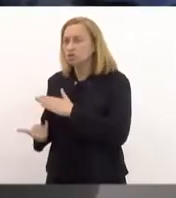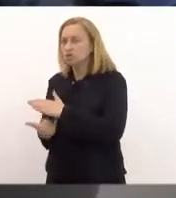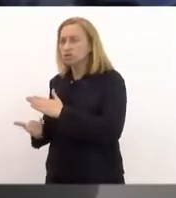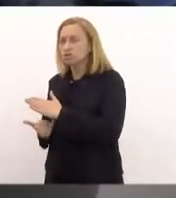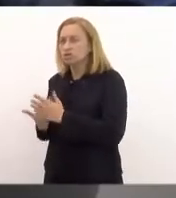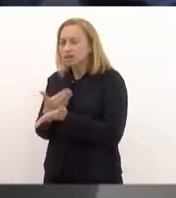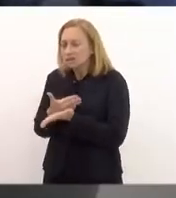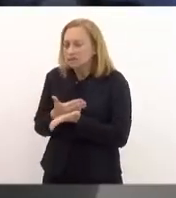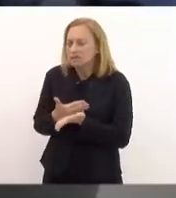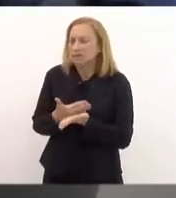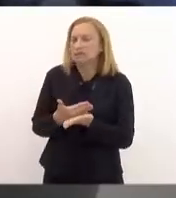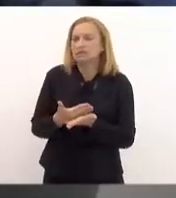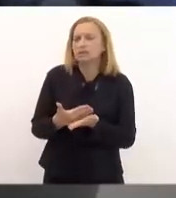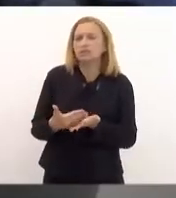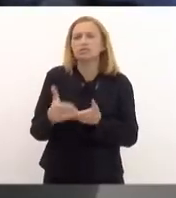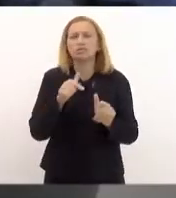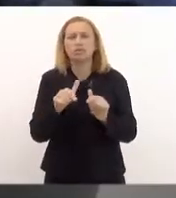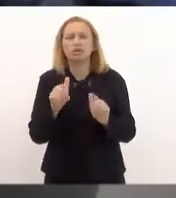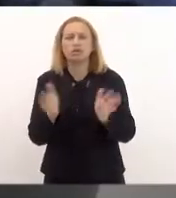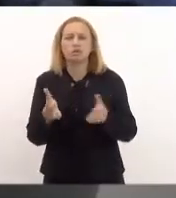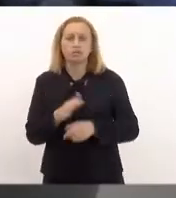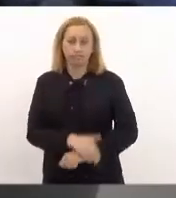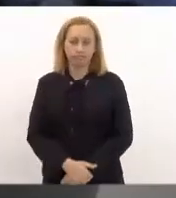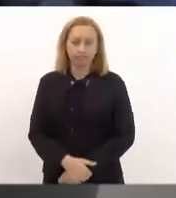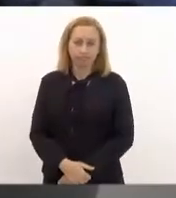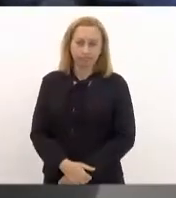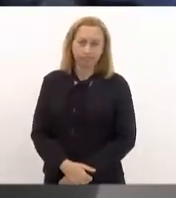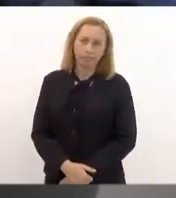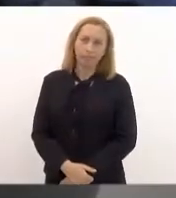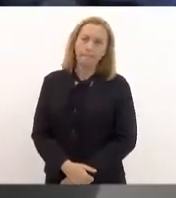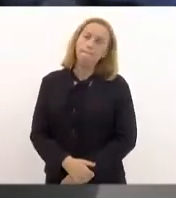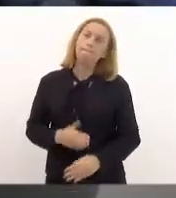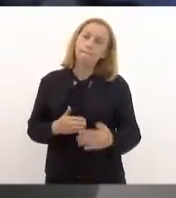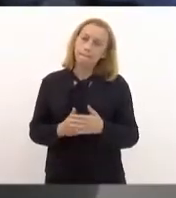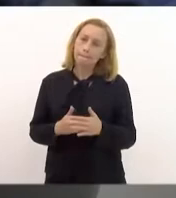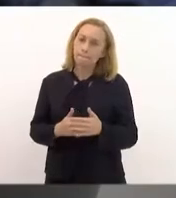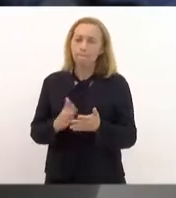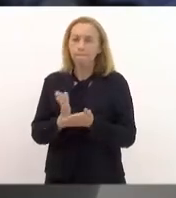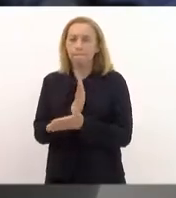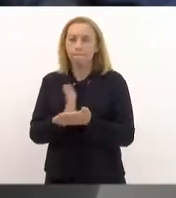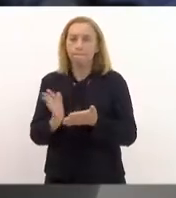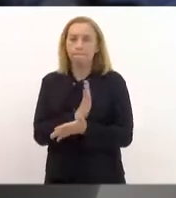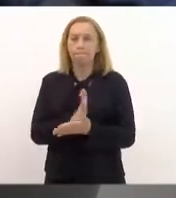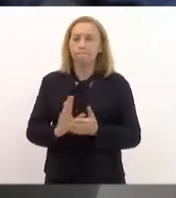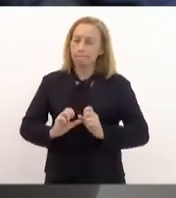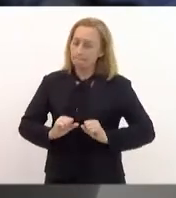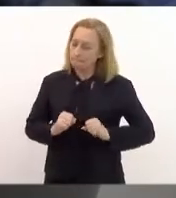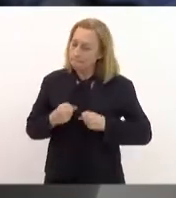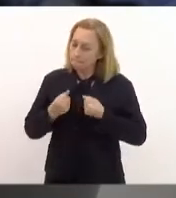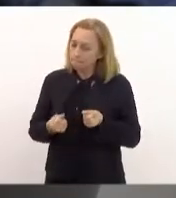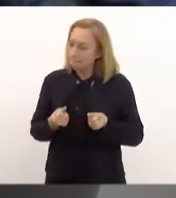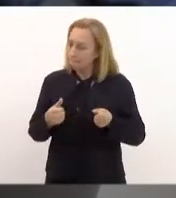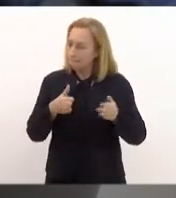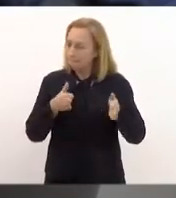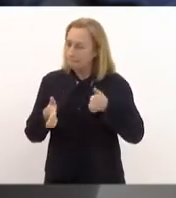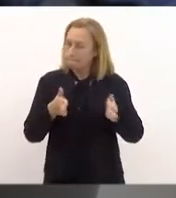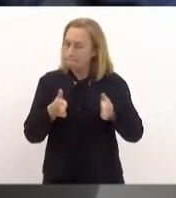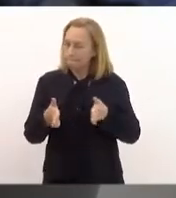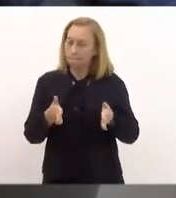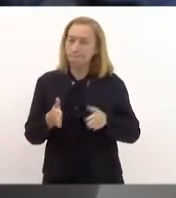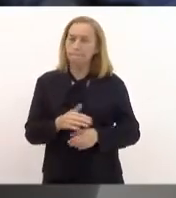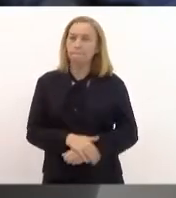se iniciando os seus trabalhos, né? Então, ela tem algumas limitações. E se dedicou, nesse período, com maior